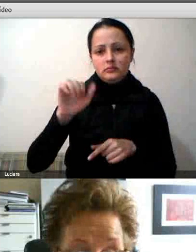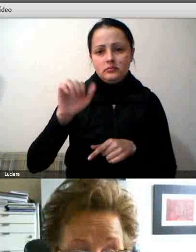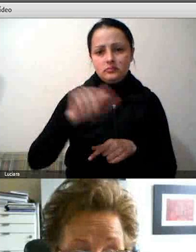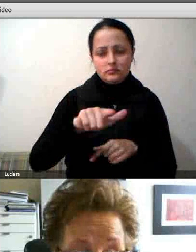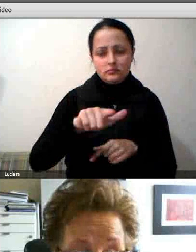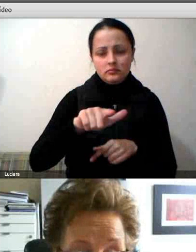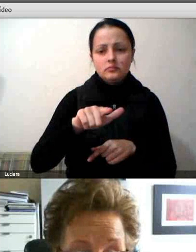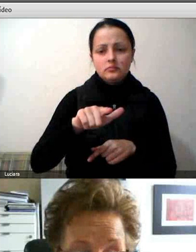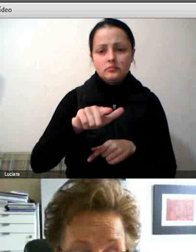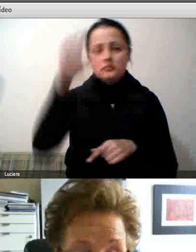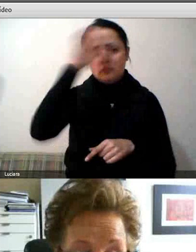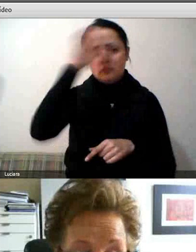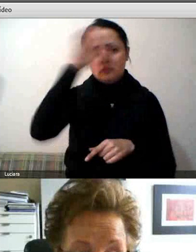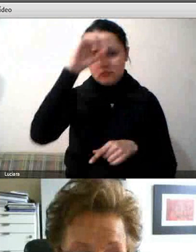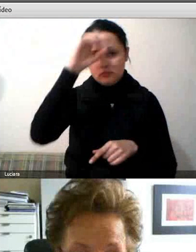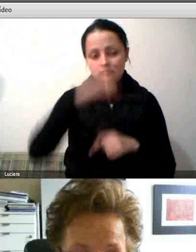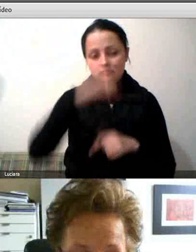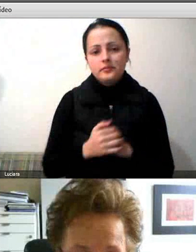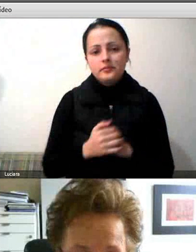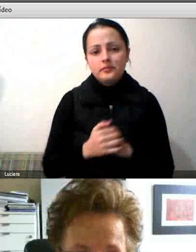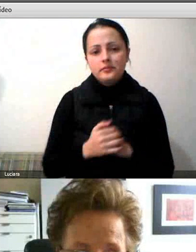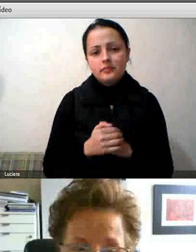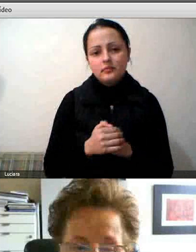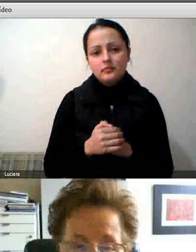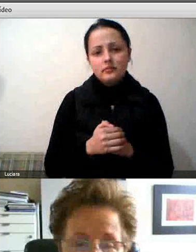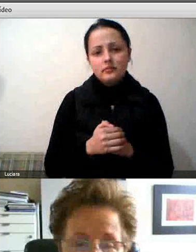é sobre os mecanismos perceptivos